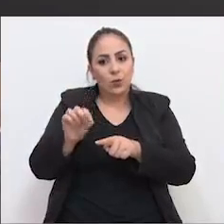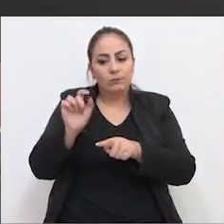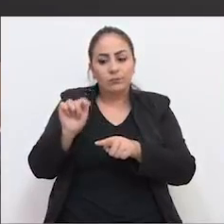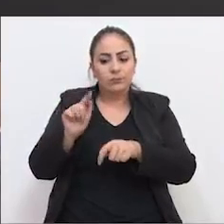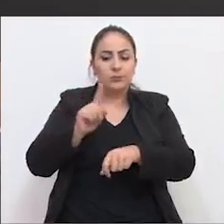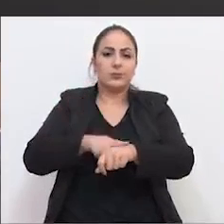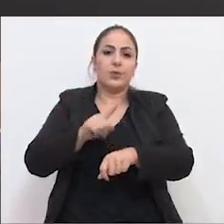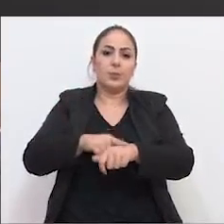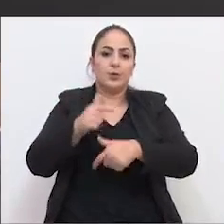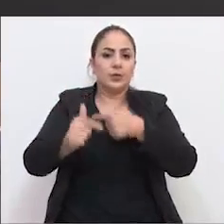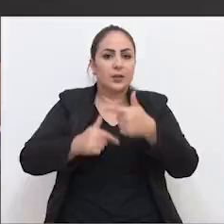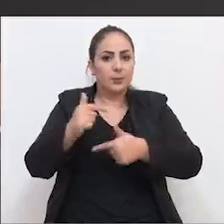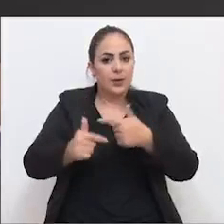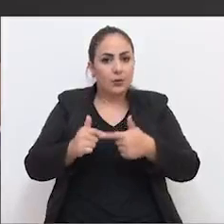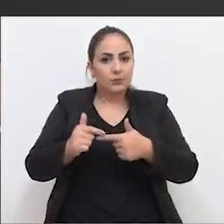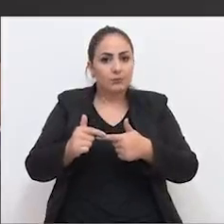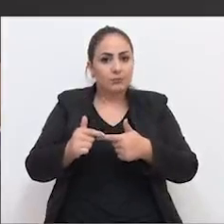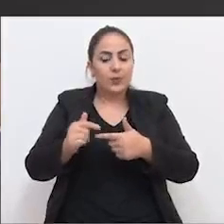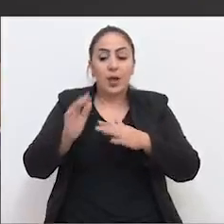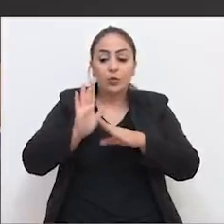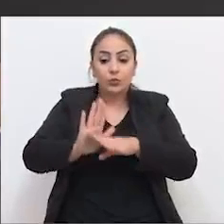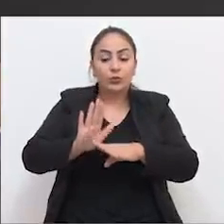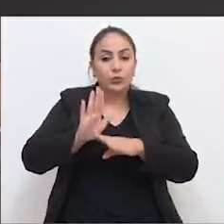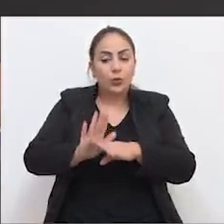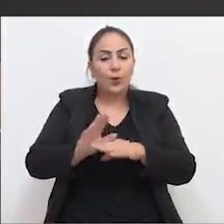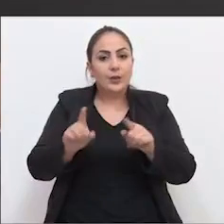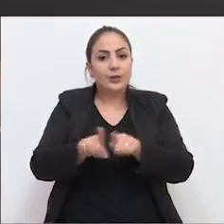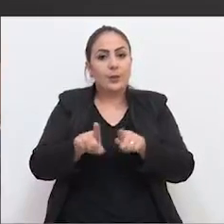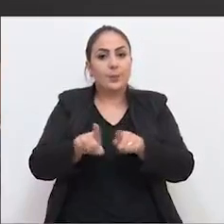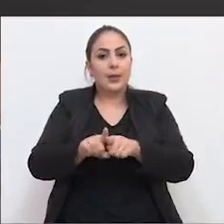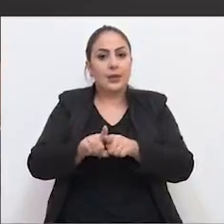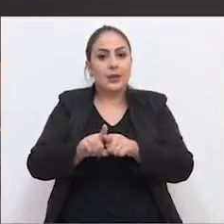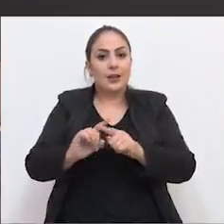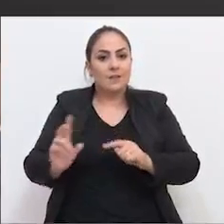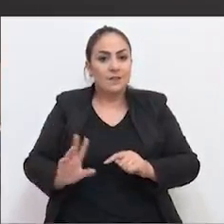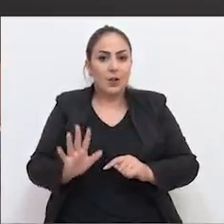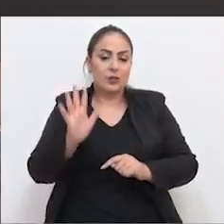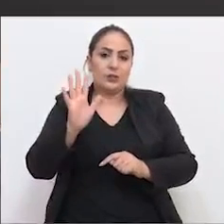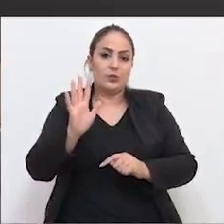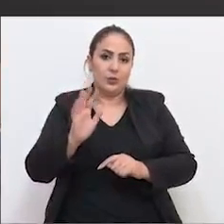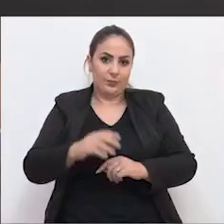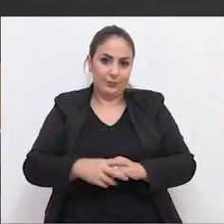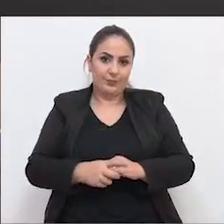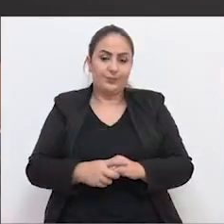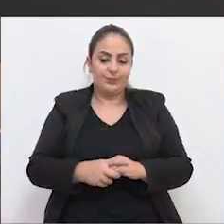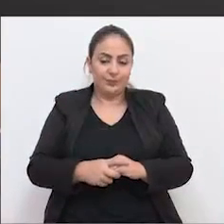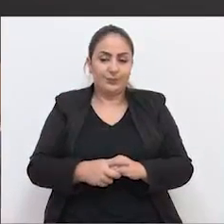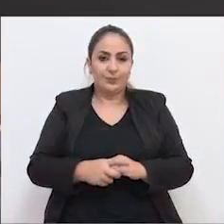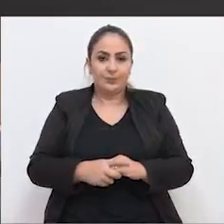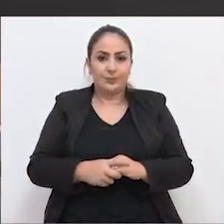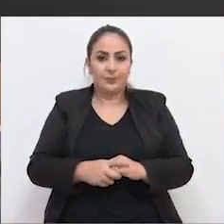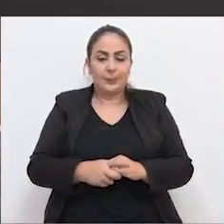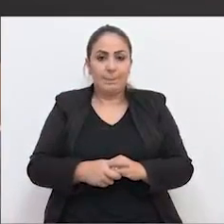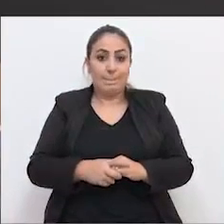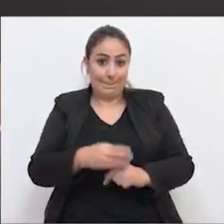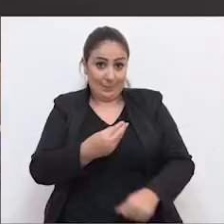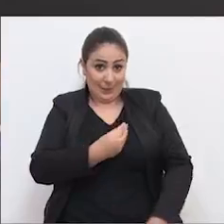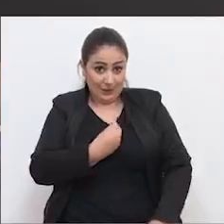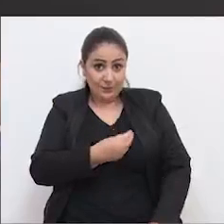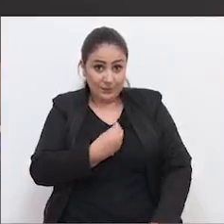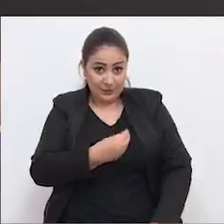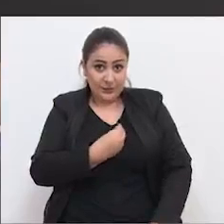ele trabalhou aqui, pelo que ele contribuiu e pelo que ele valorizou o parlamento. A